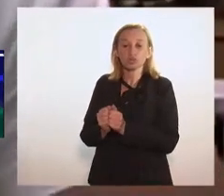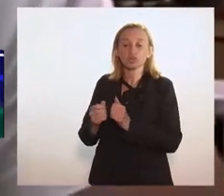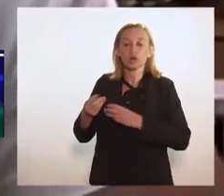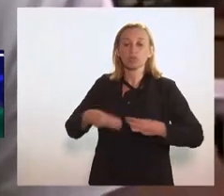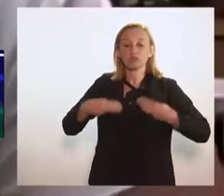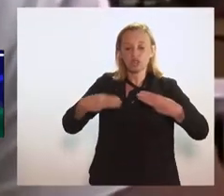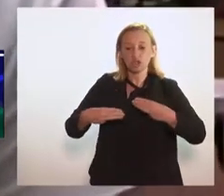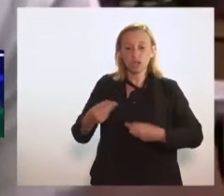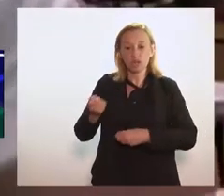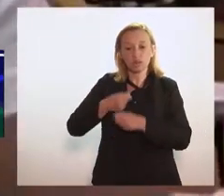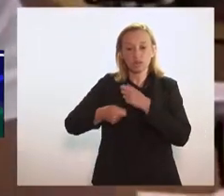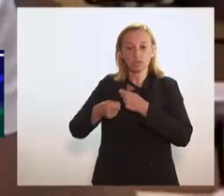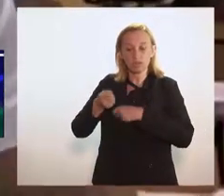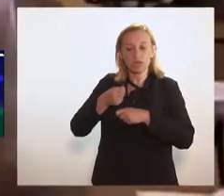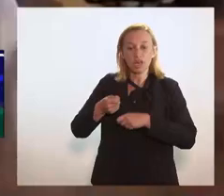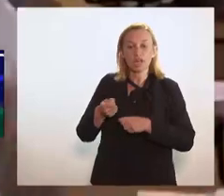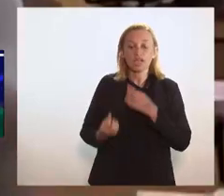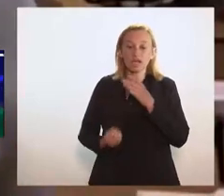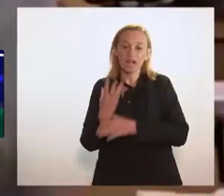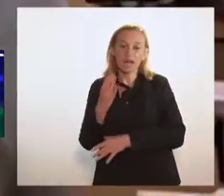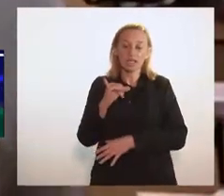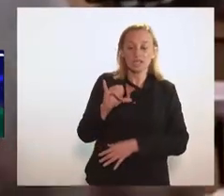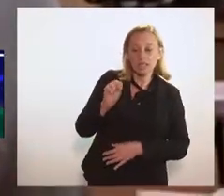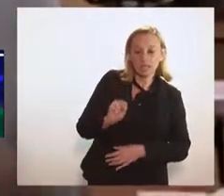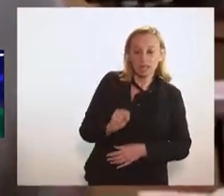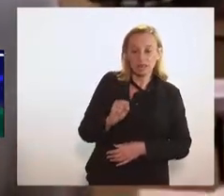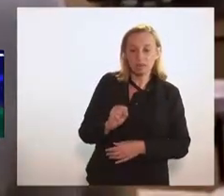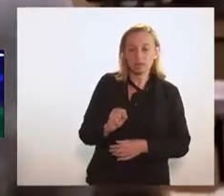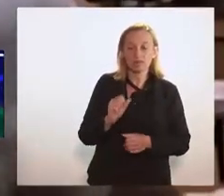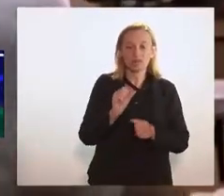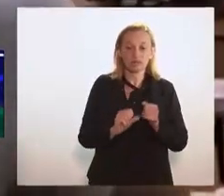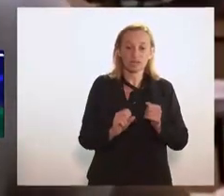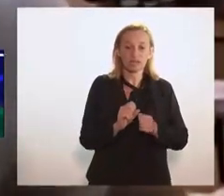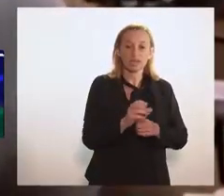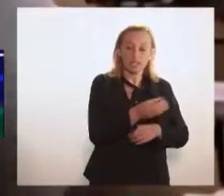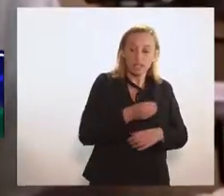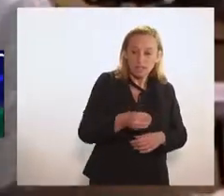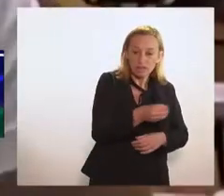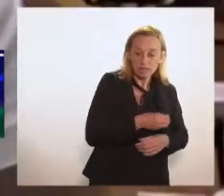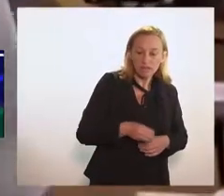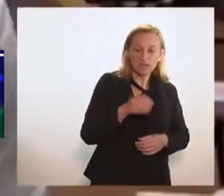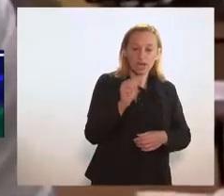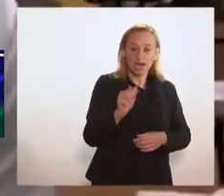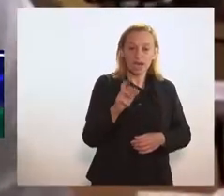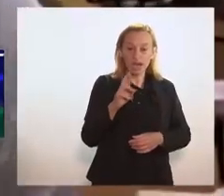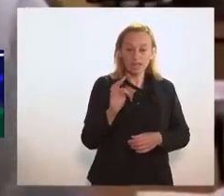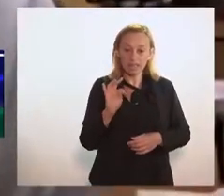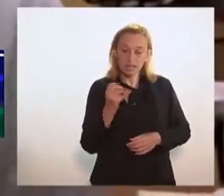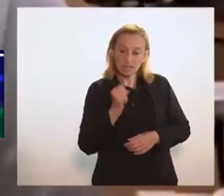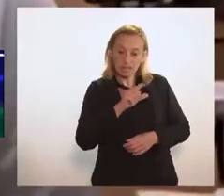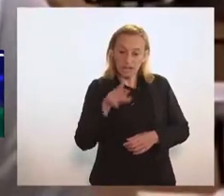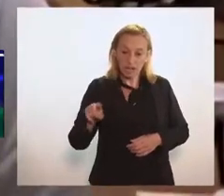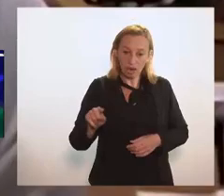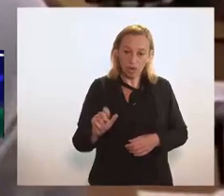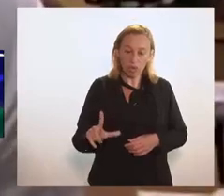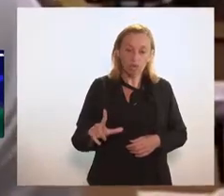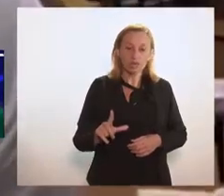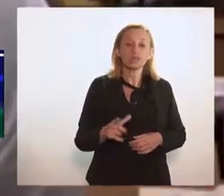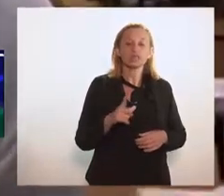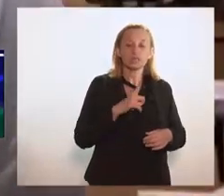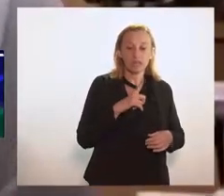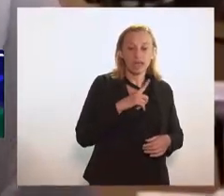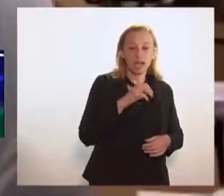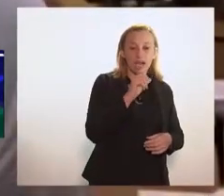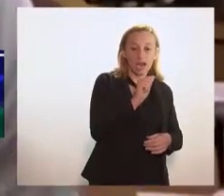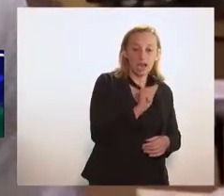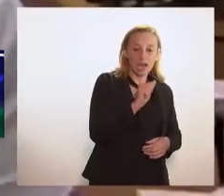uma NCM que faça correspondência à cerveja artesanal. Porque a gente tem a NCM do chope e a NCM